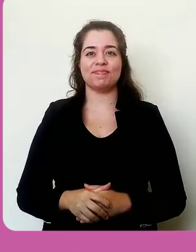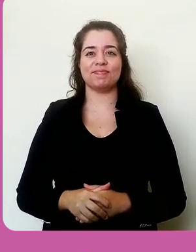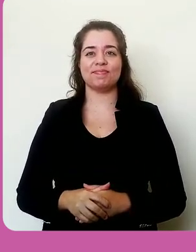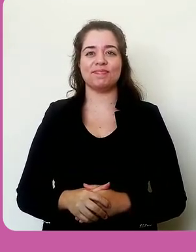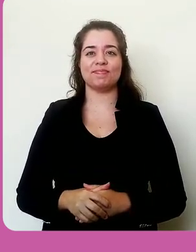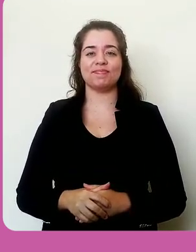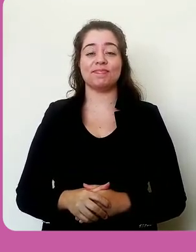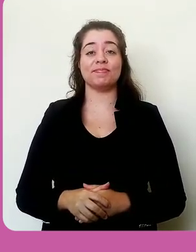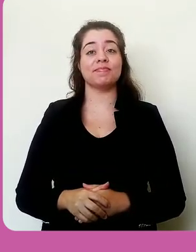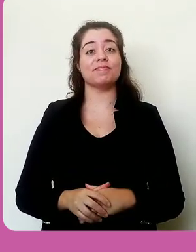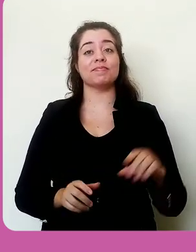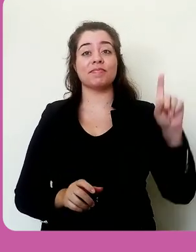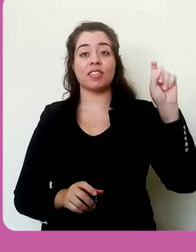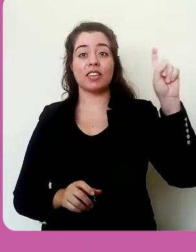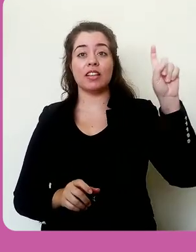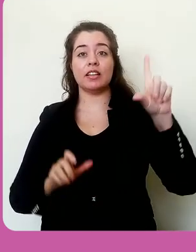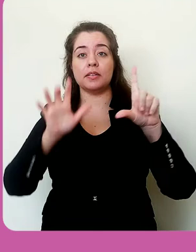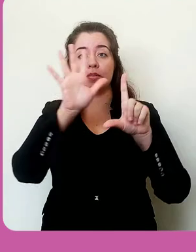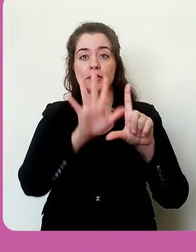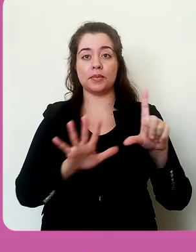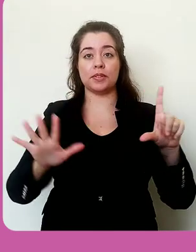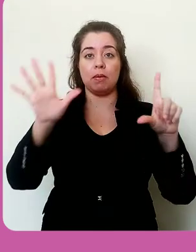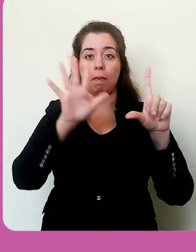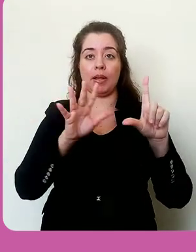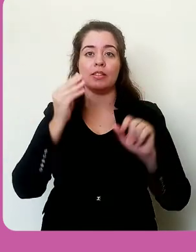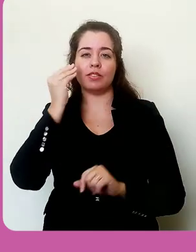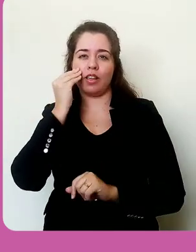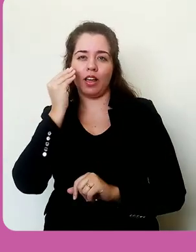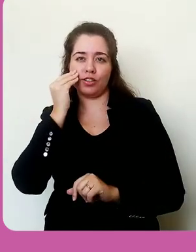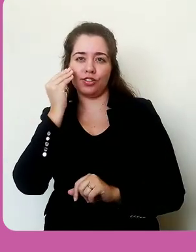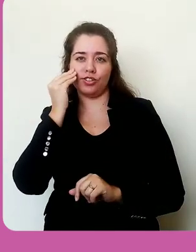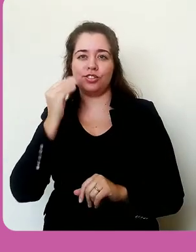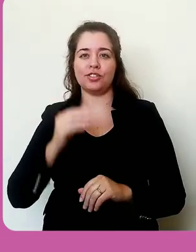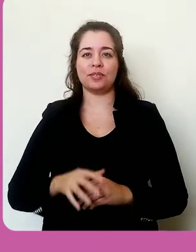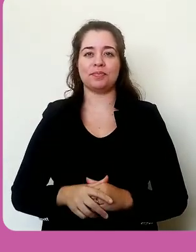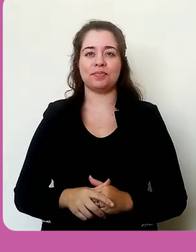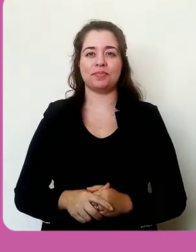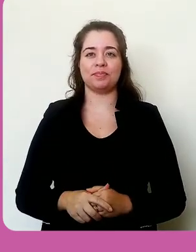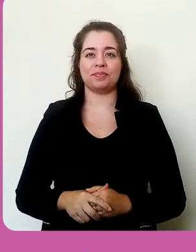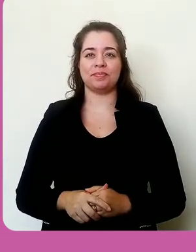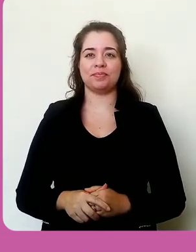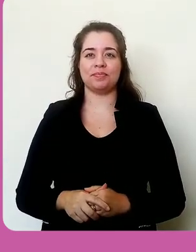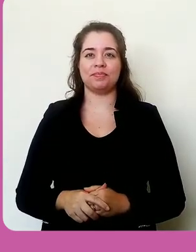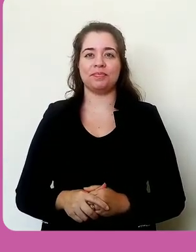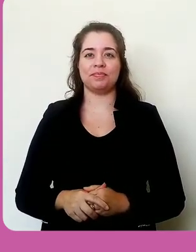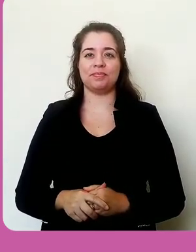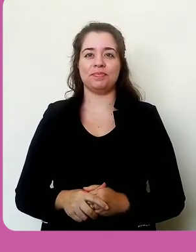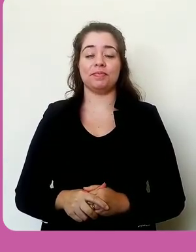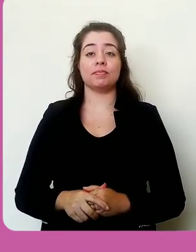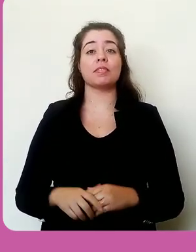Tenho muito cuidado com os direitos autorais quando vocês forem usar vídeos lá do YouTube.